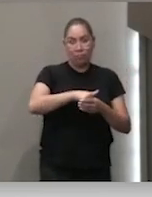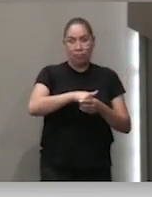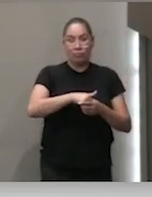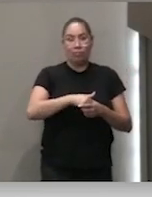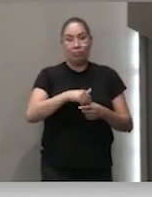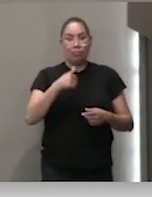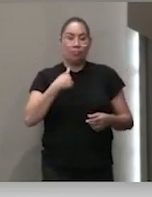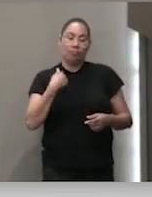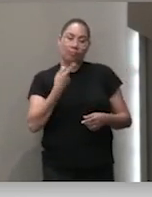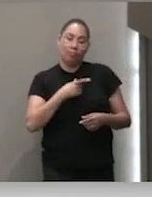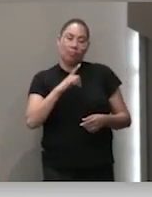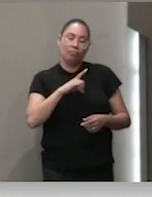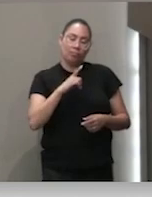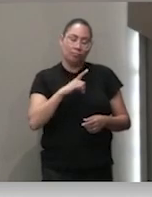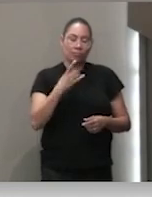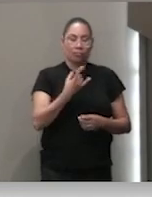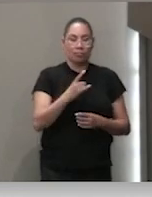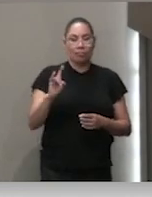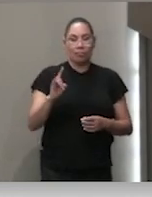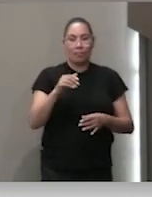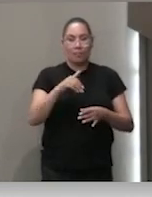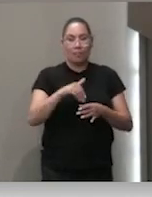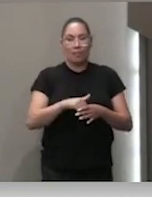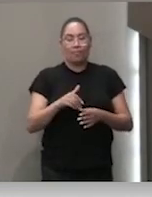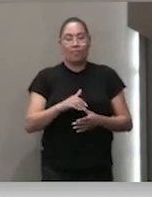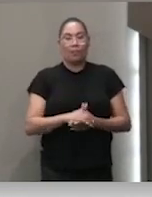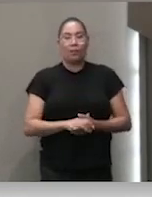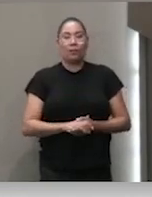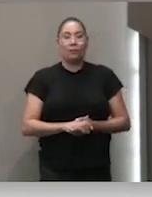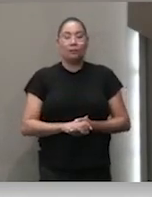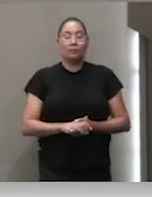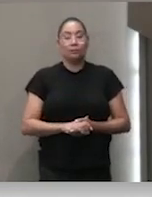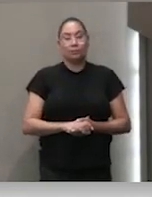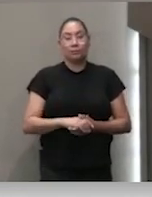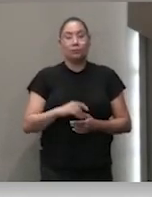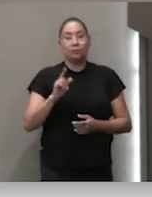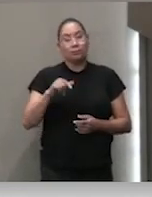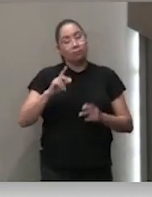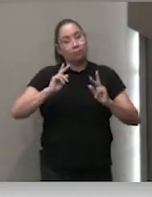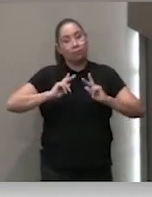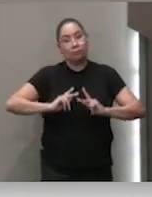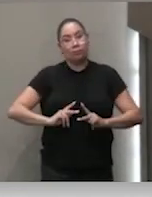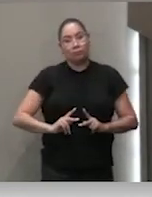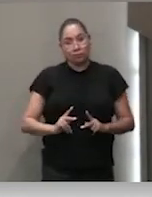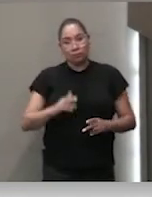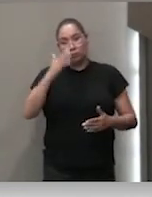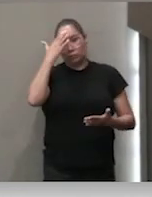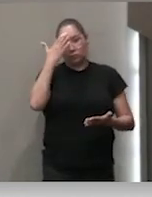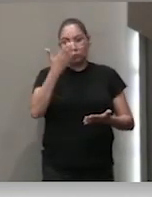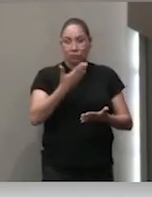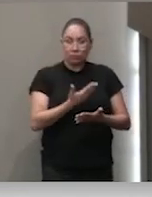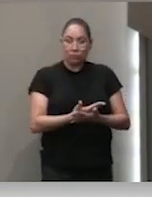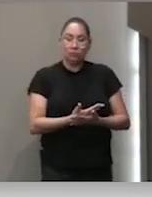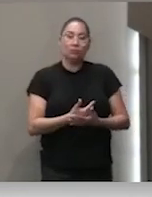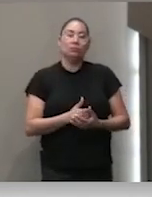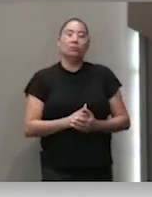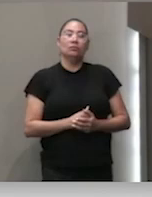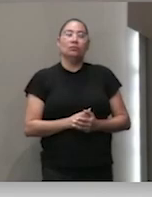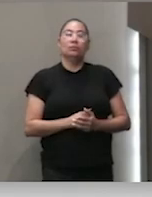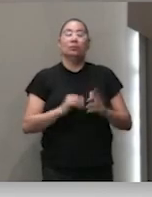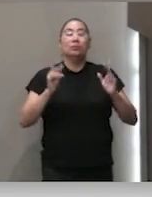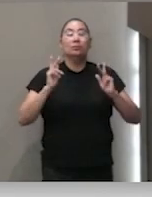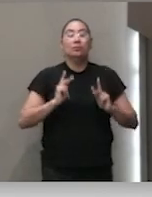nós recebemos nessa última eleição, que de fato, né, são pessoas que nos acreditaram, né,